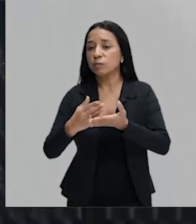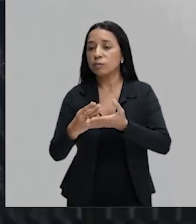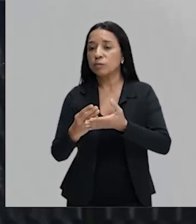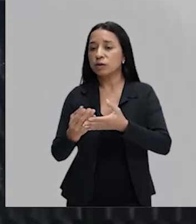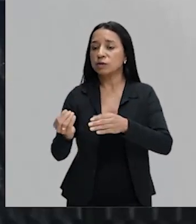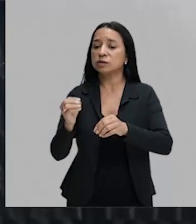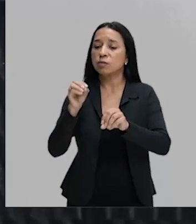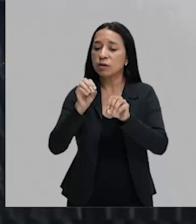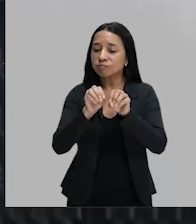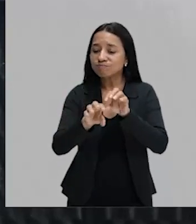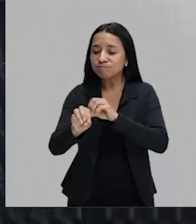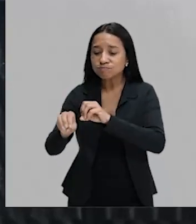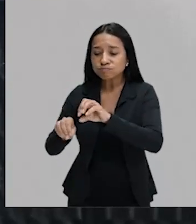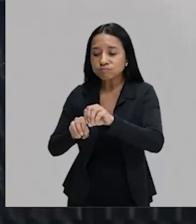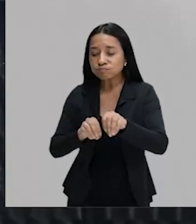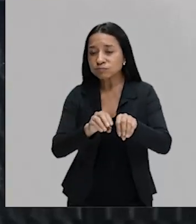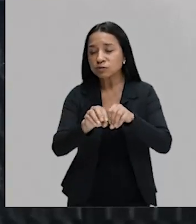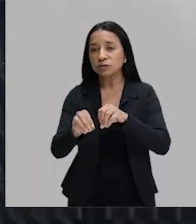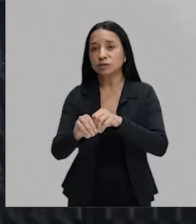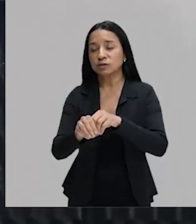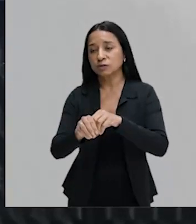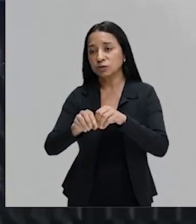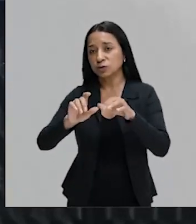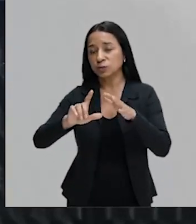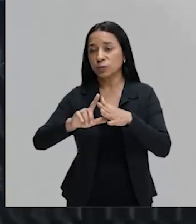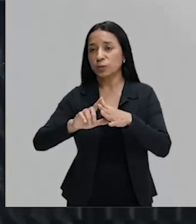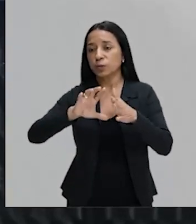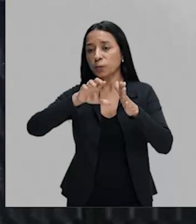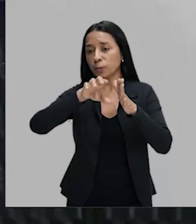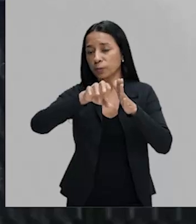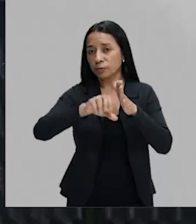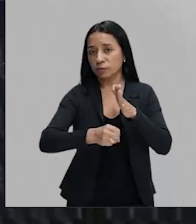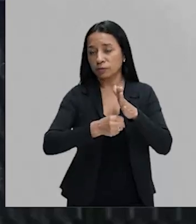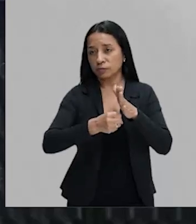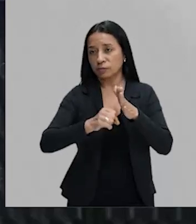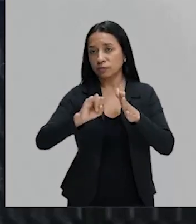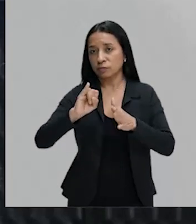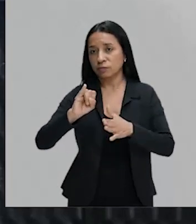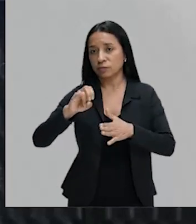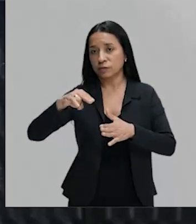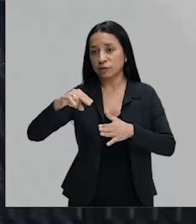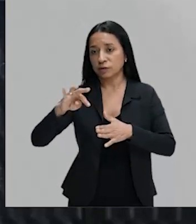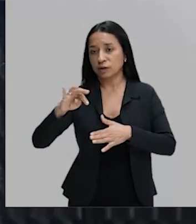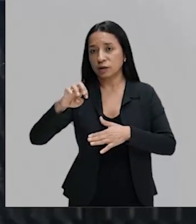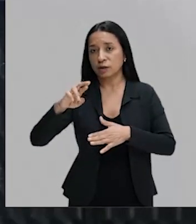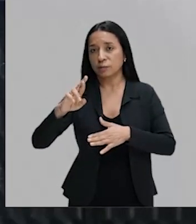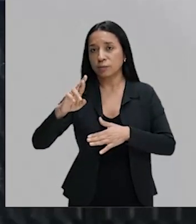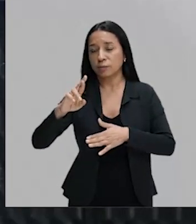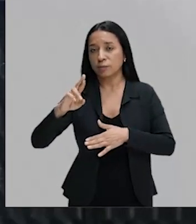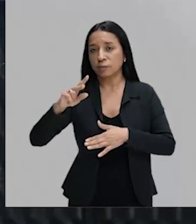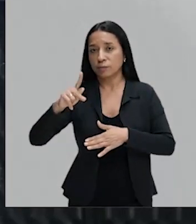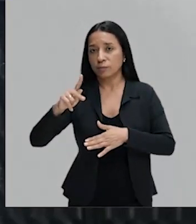tráfico interprovincial. Eles começam a trabalhar um tráfico